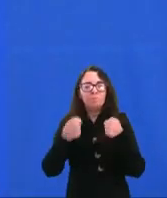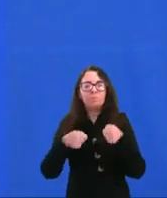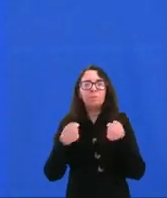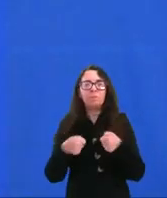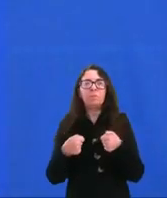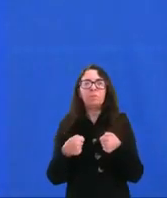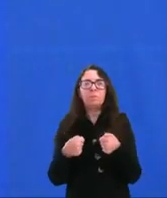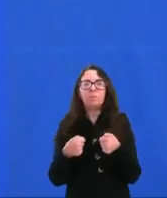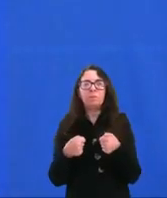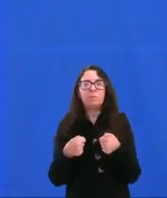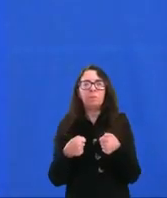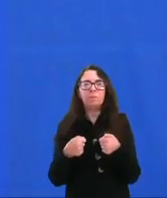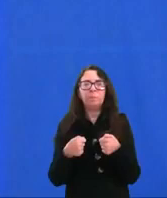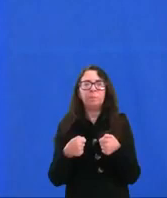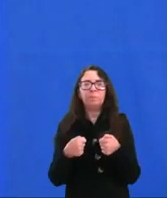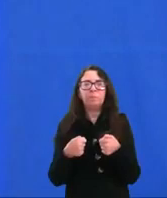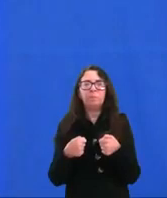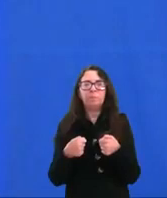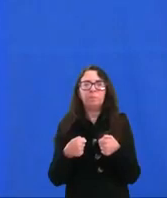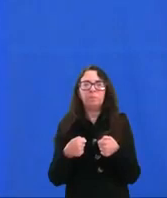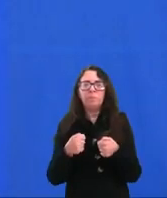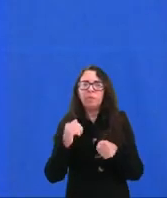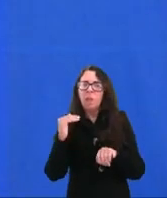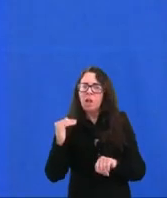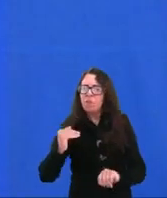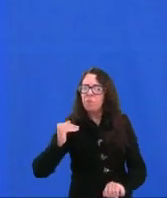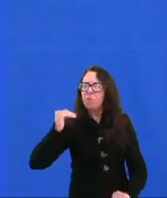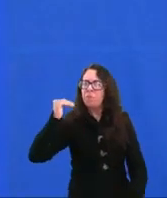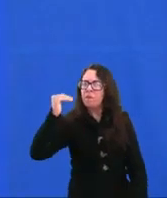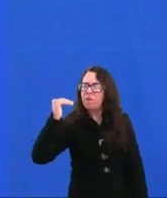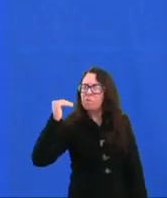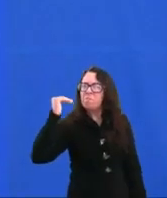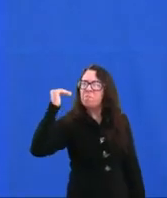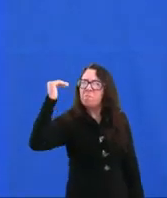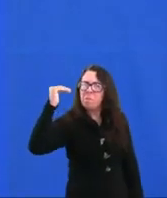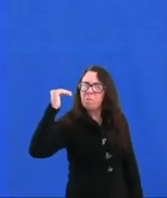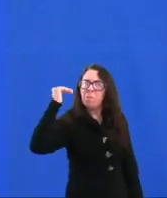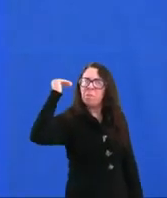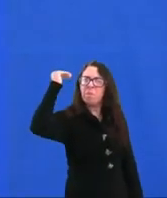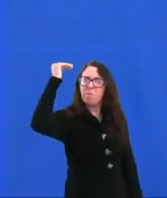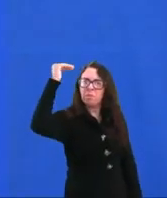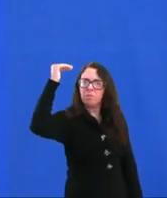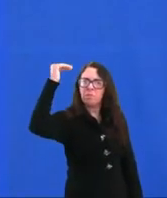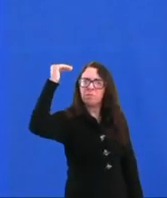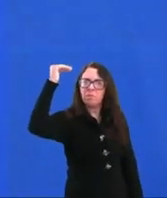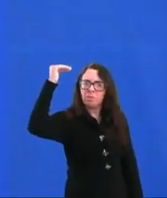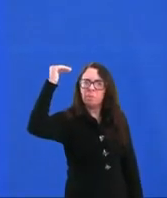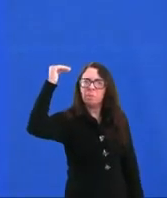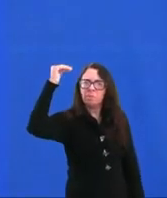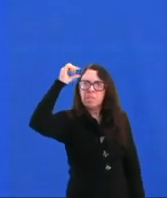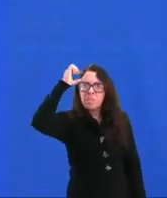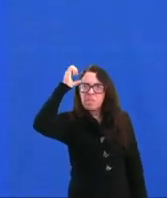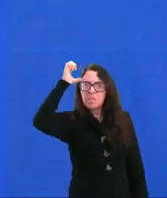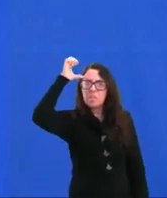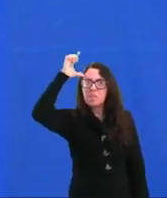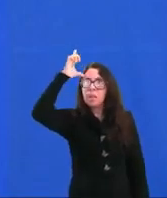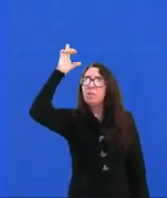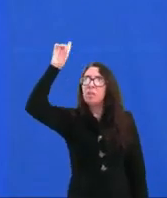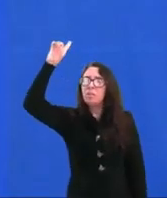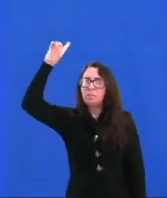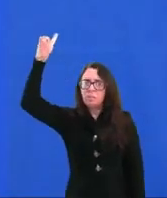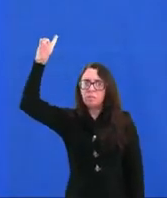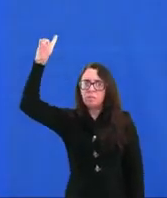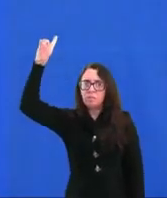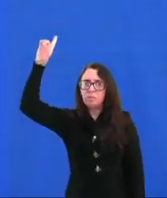mais sejamos como meninos, agitados de um lado para o outro, elevados ao redor por todo o vento